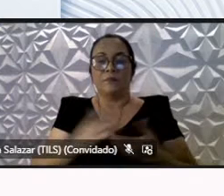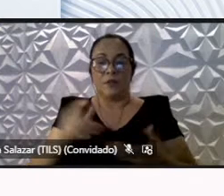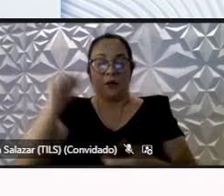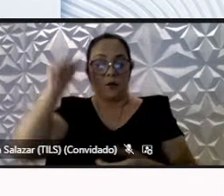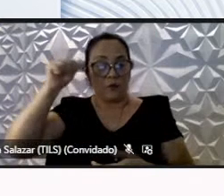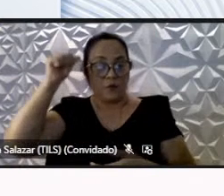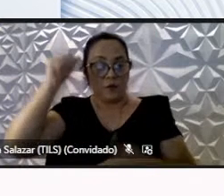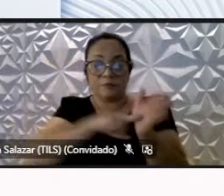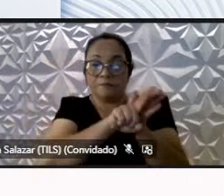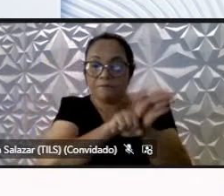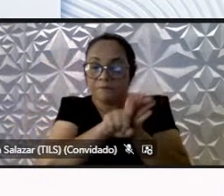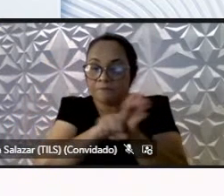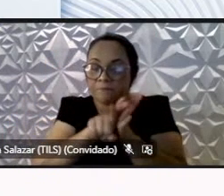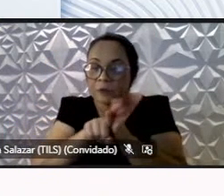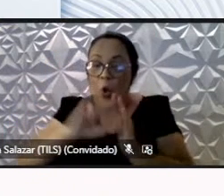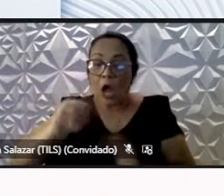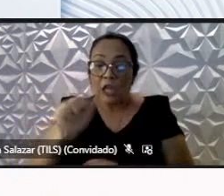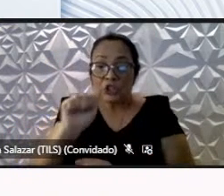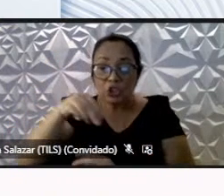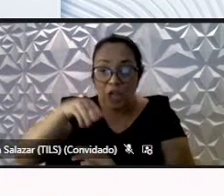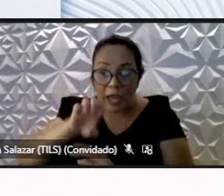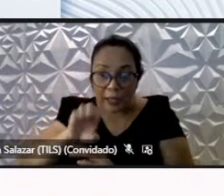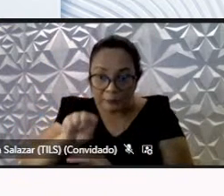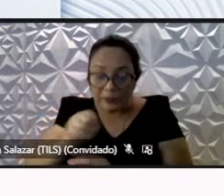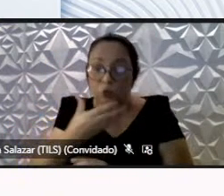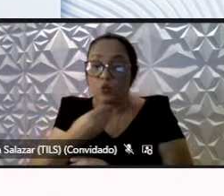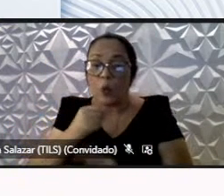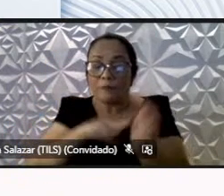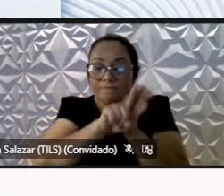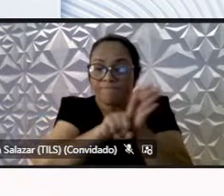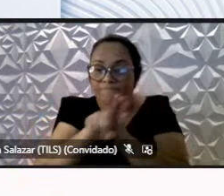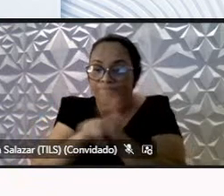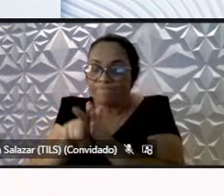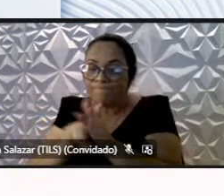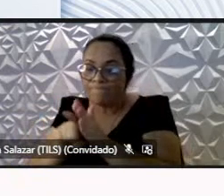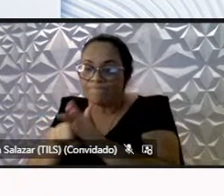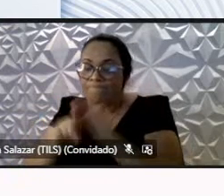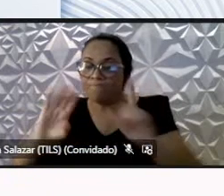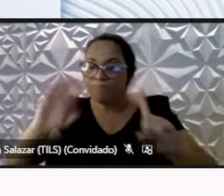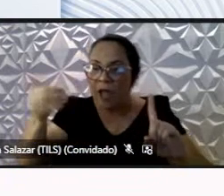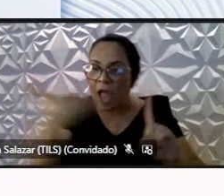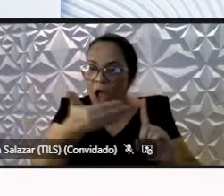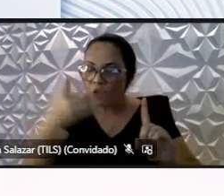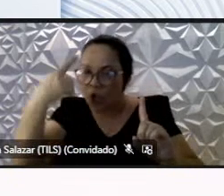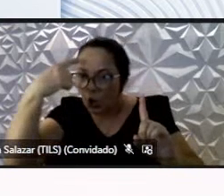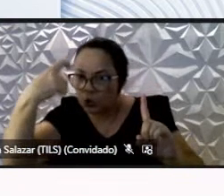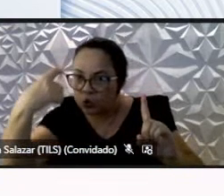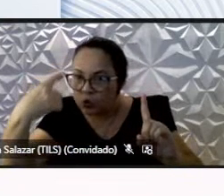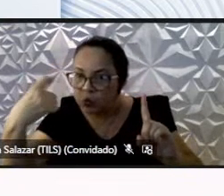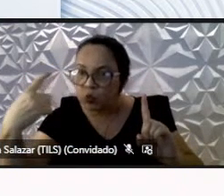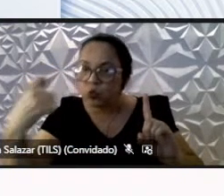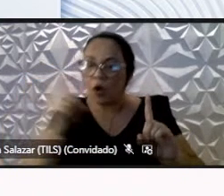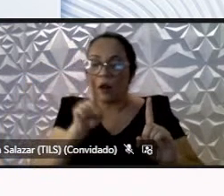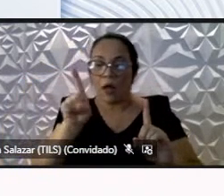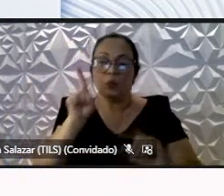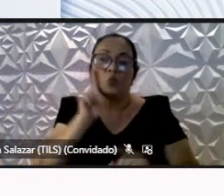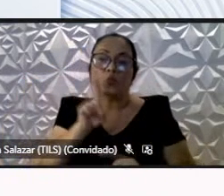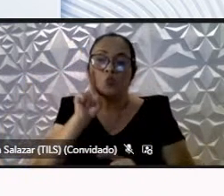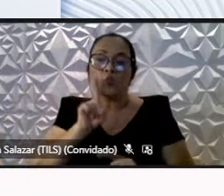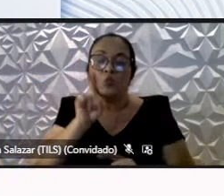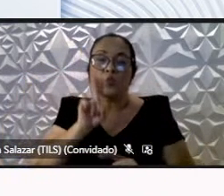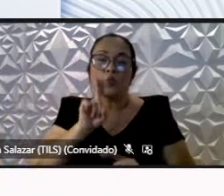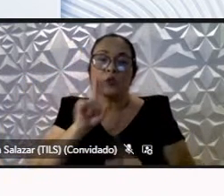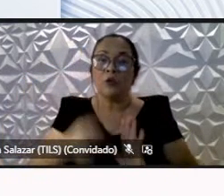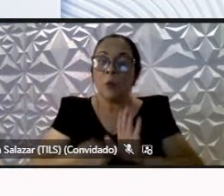pesquisa com agressores, ofensores, réus violentos nos Estados Unidos e, como vocês podem ver aqui,